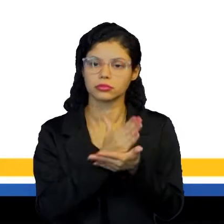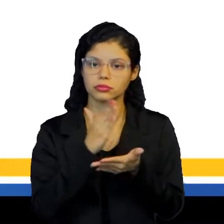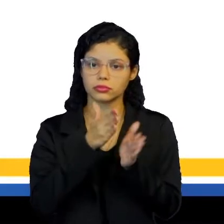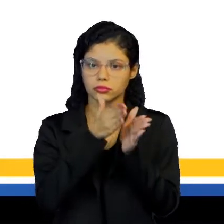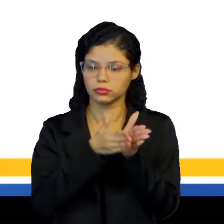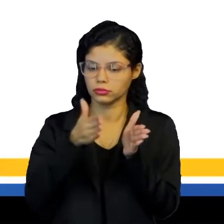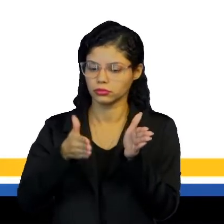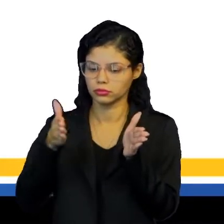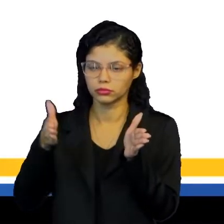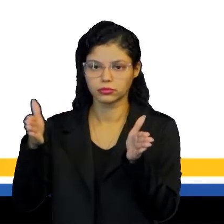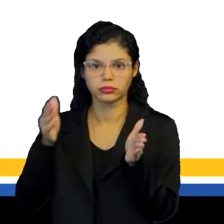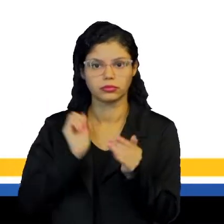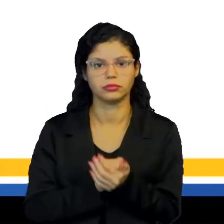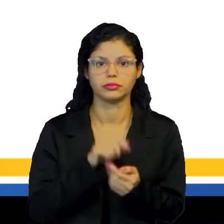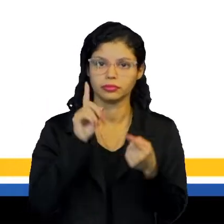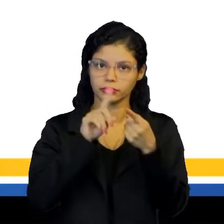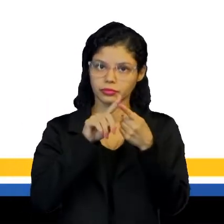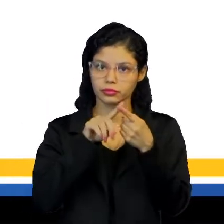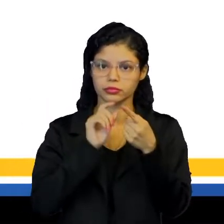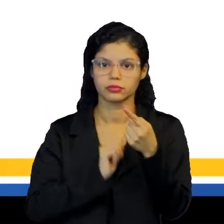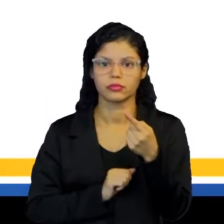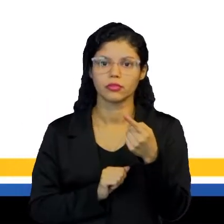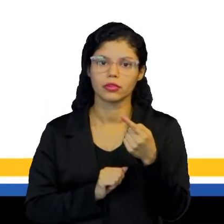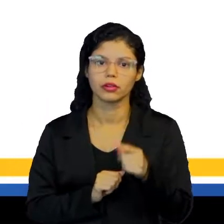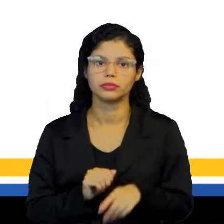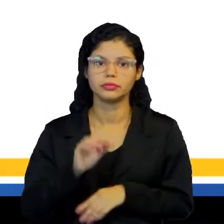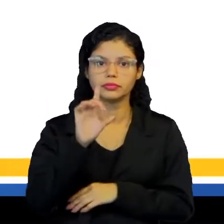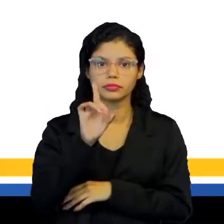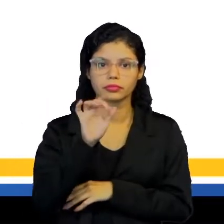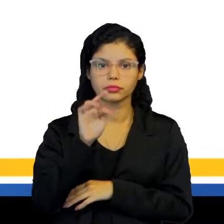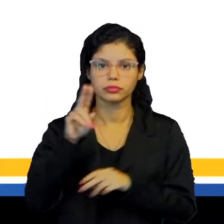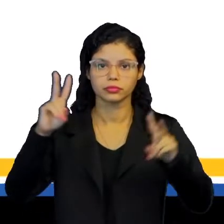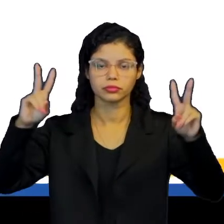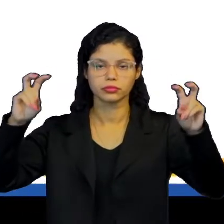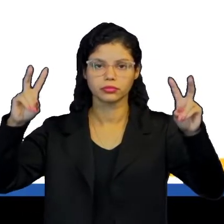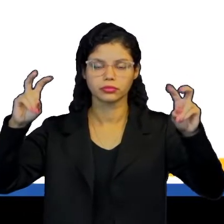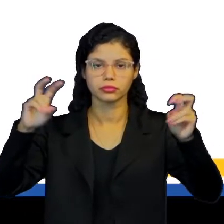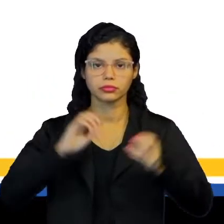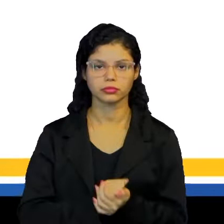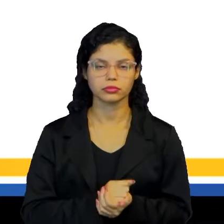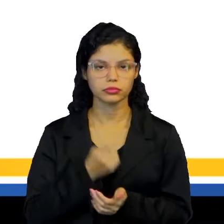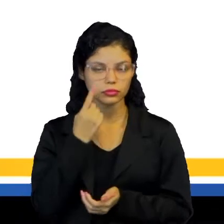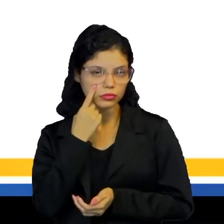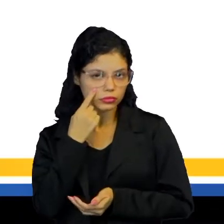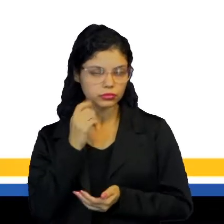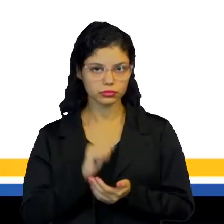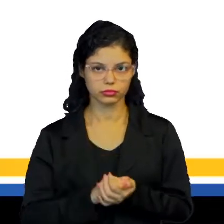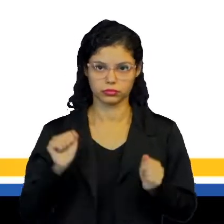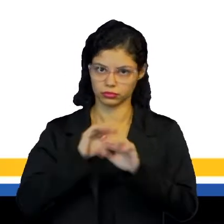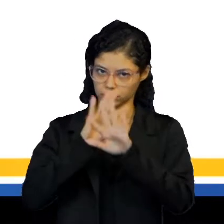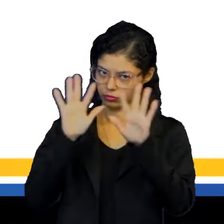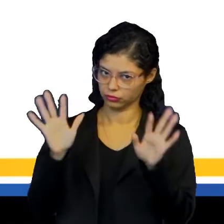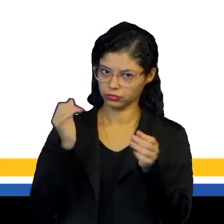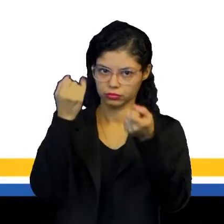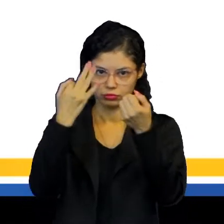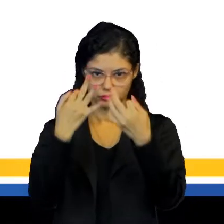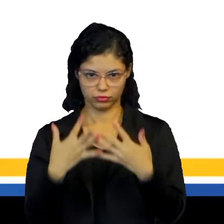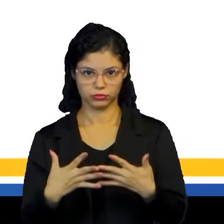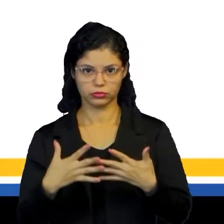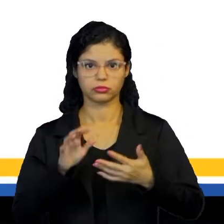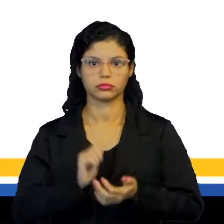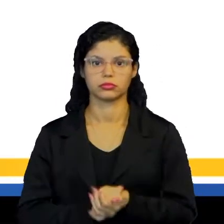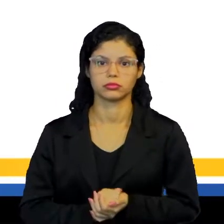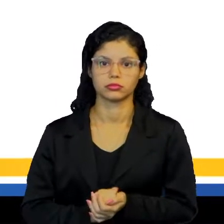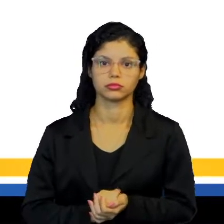passo. Primeiro passo, definir o tema. Então, olha aí, eu deixei bem